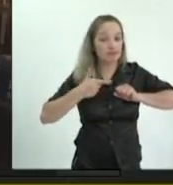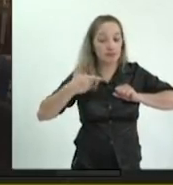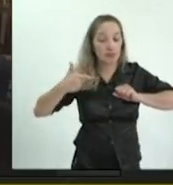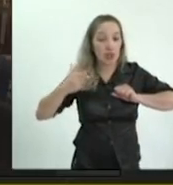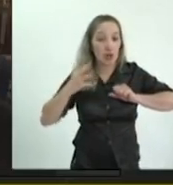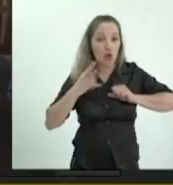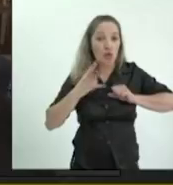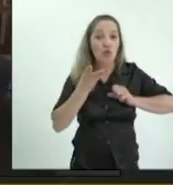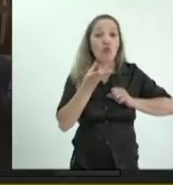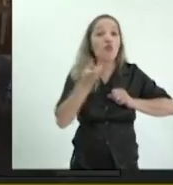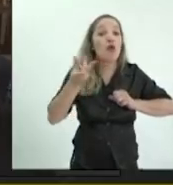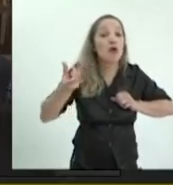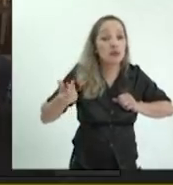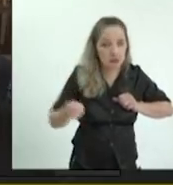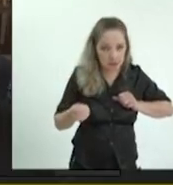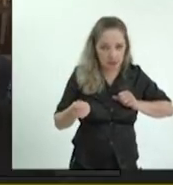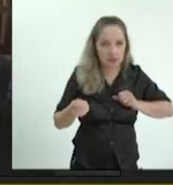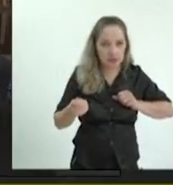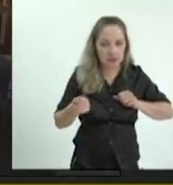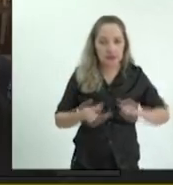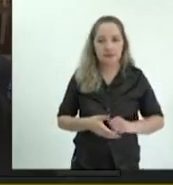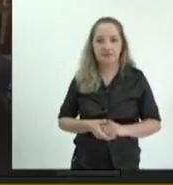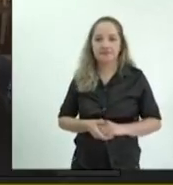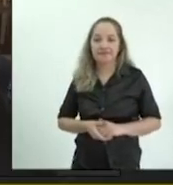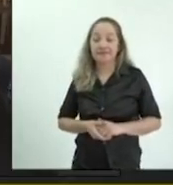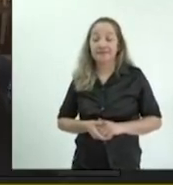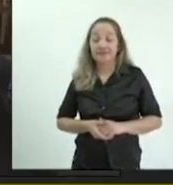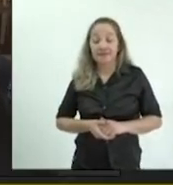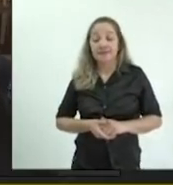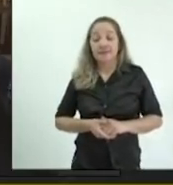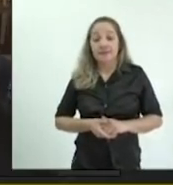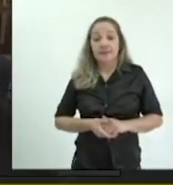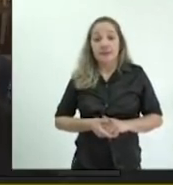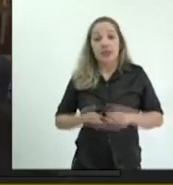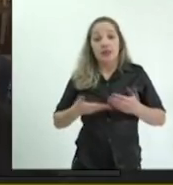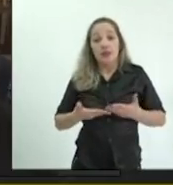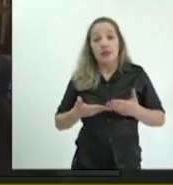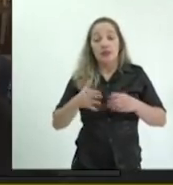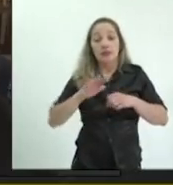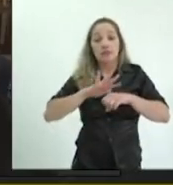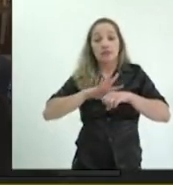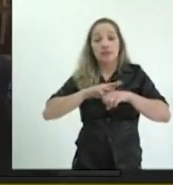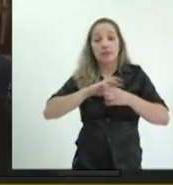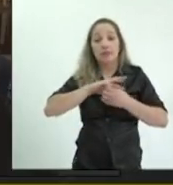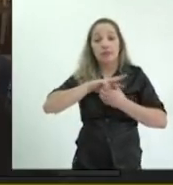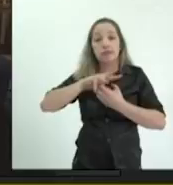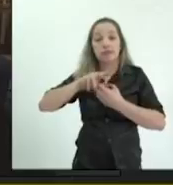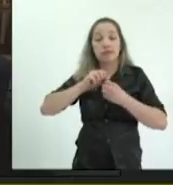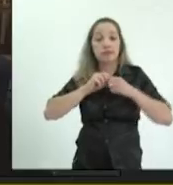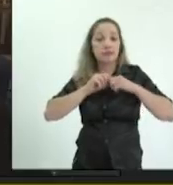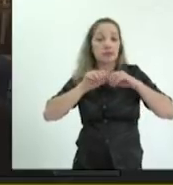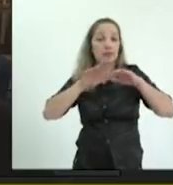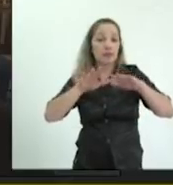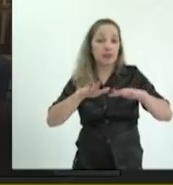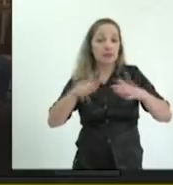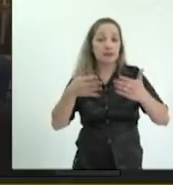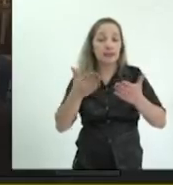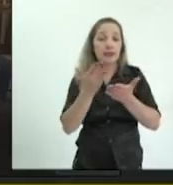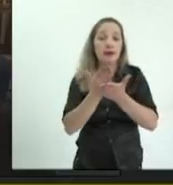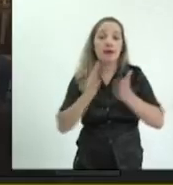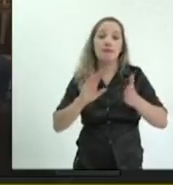pandemia antes daqueles destinos que a gente idealizou no interior. Quando que a gente ia saber, há 2 meses atrás,